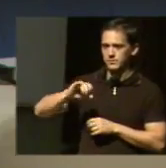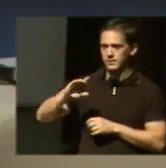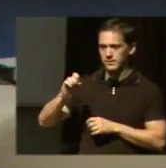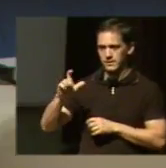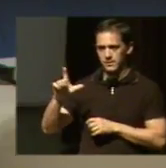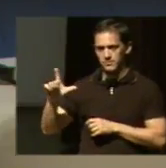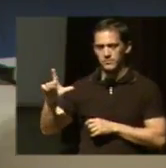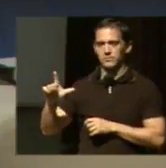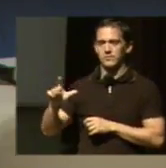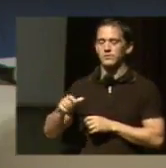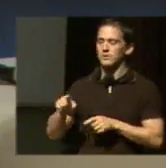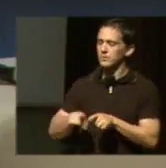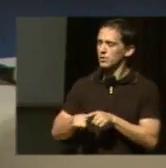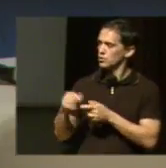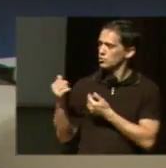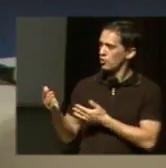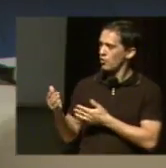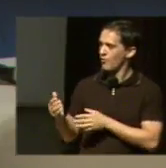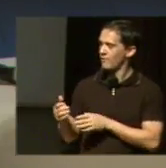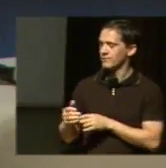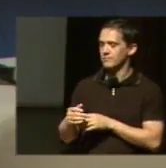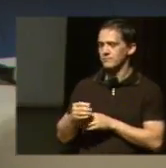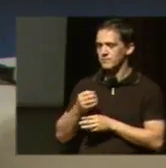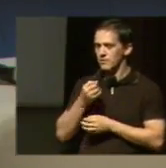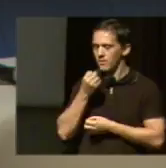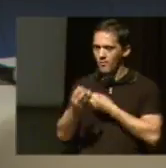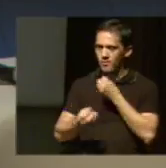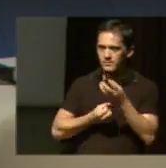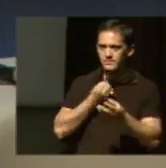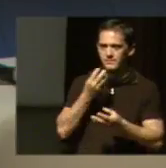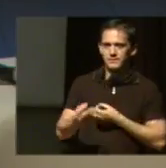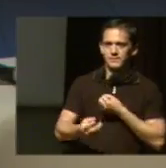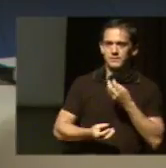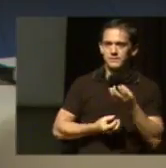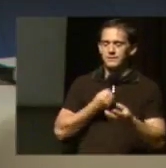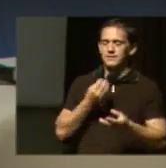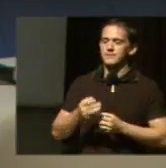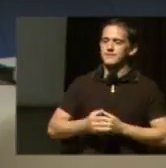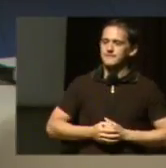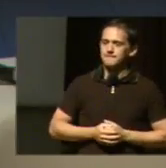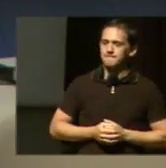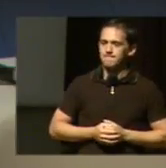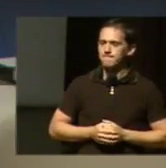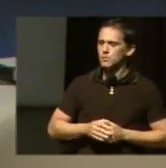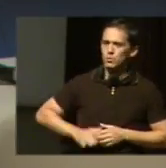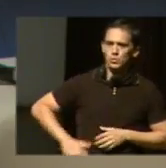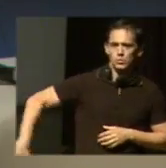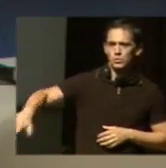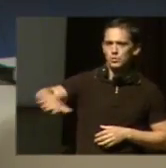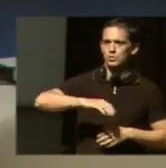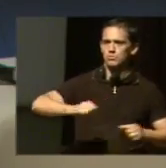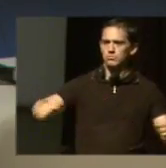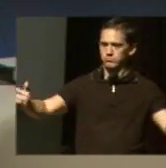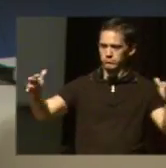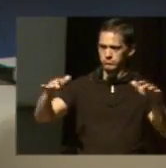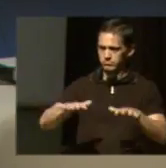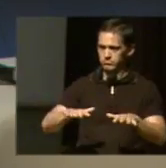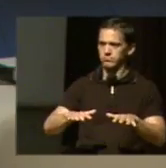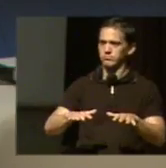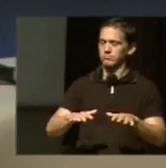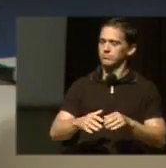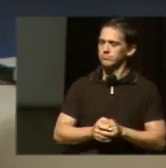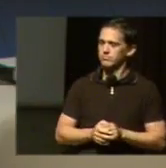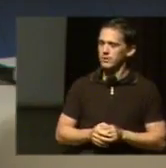que contribuíram de forma muito viva à nossa debate, a todos os presentes aqui, então, que ficam até